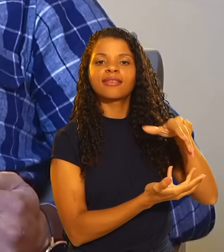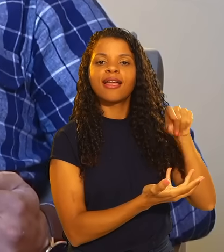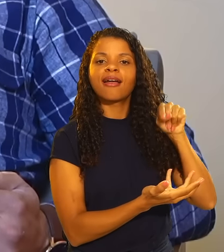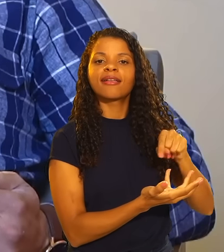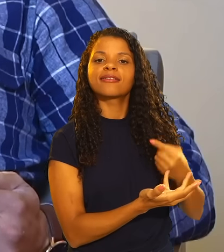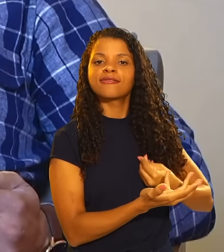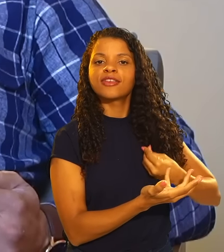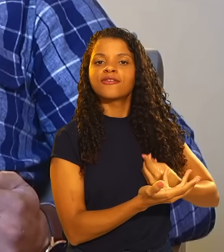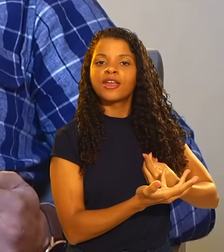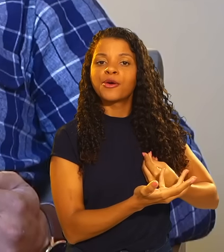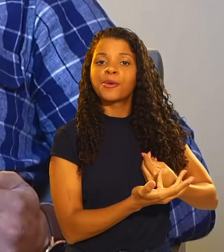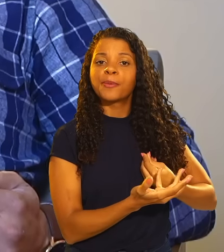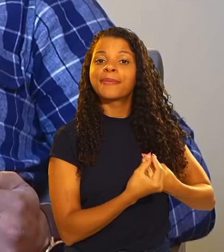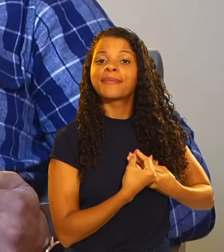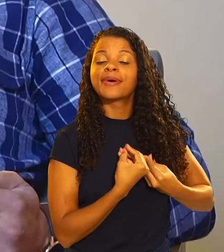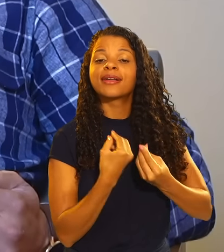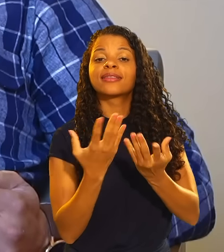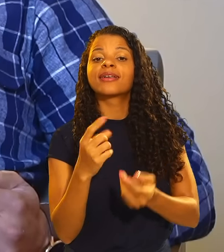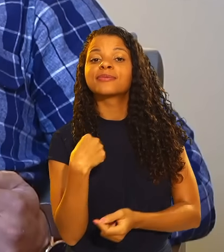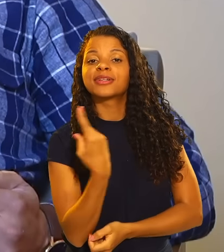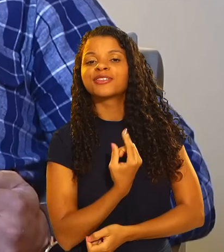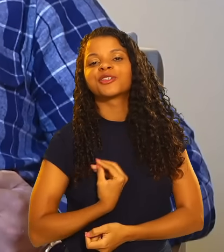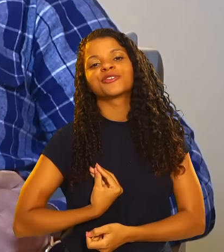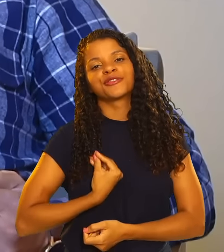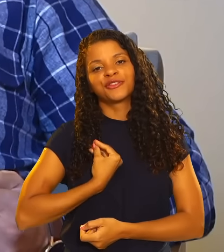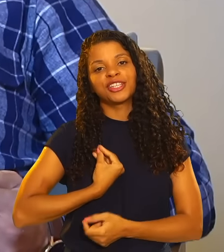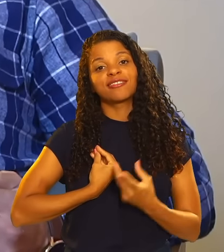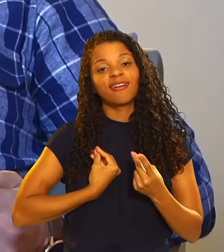da vida eterna, tivéssemos a possibilidade de